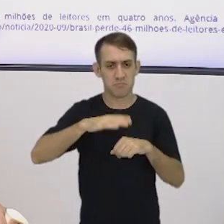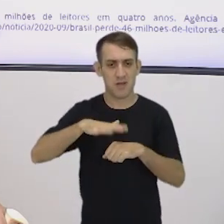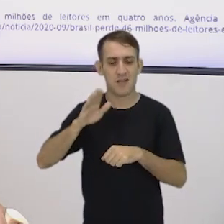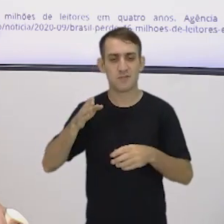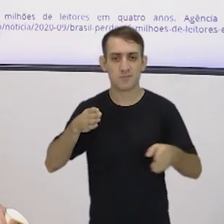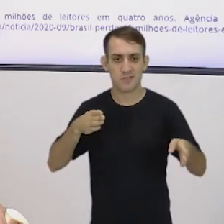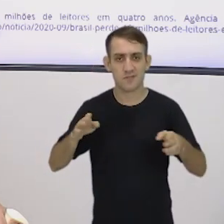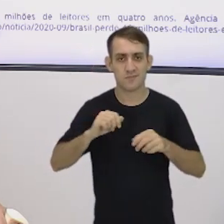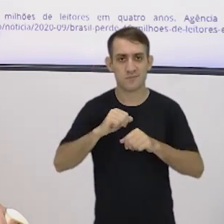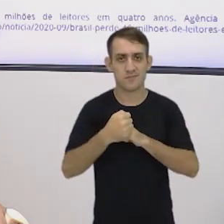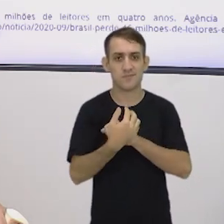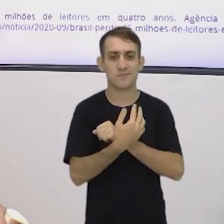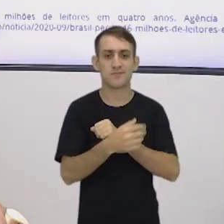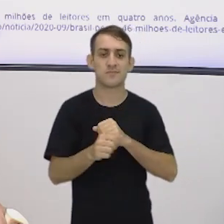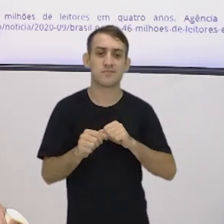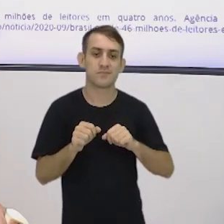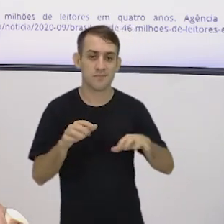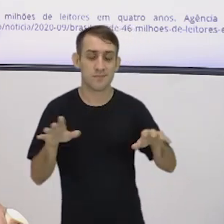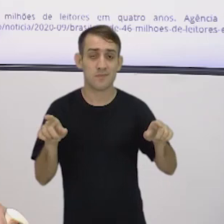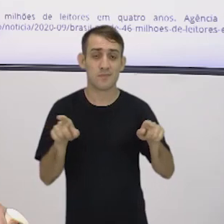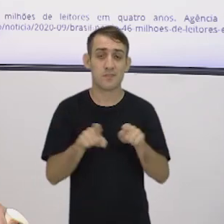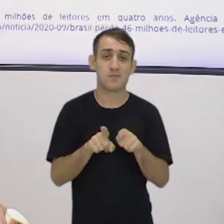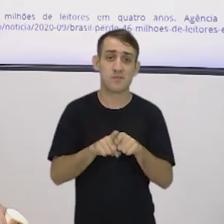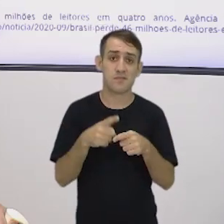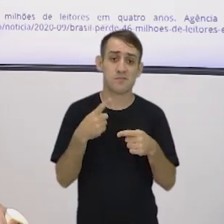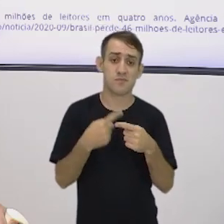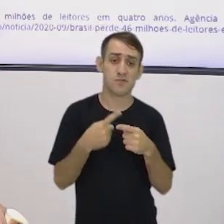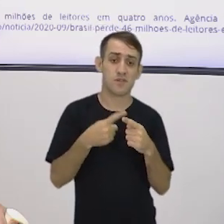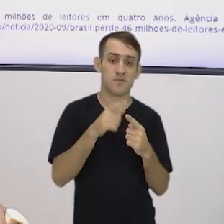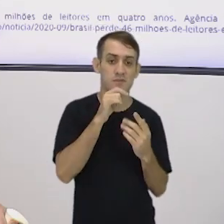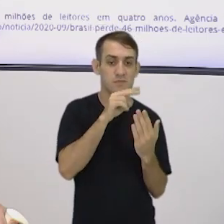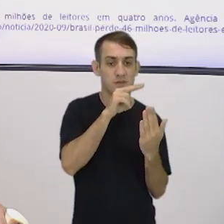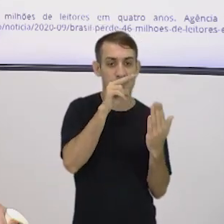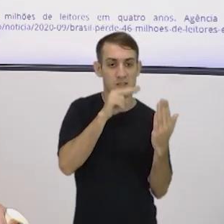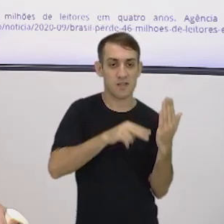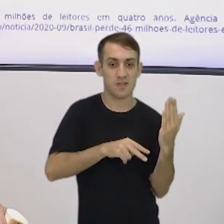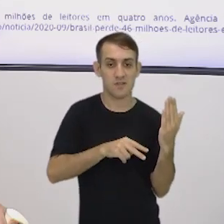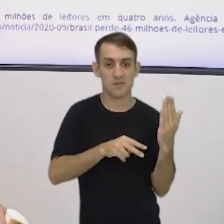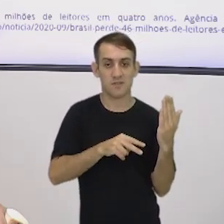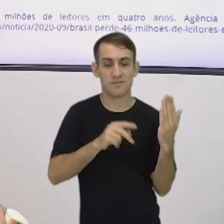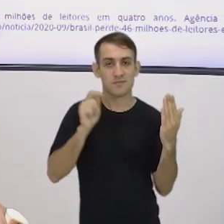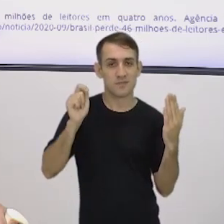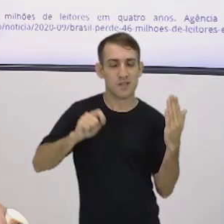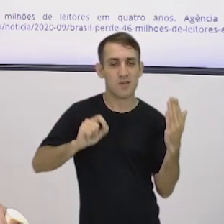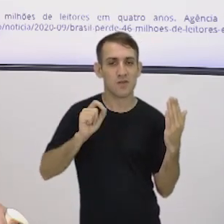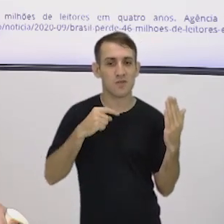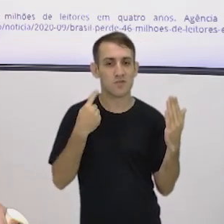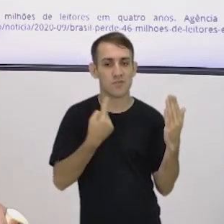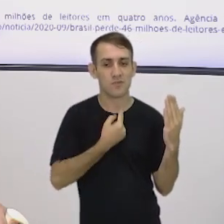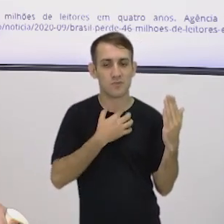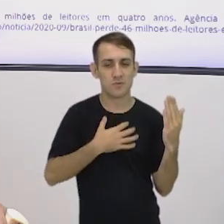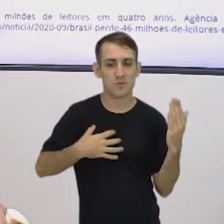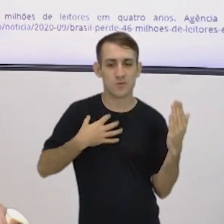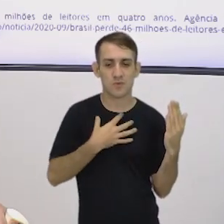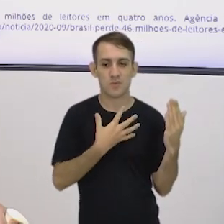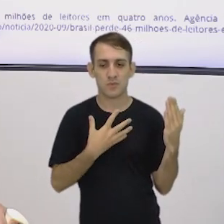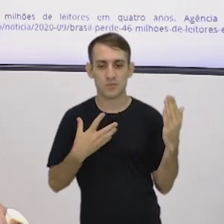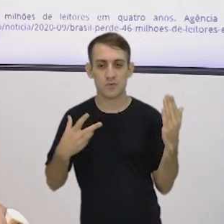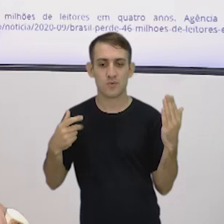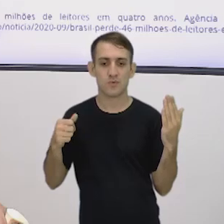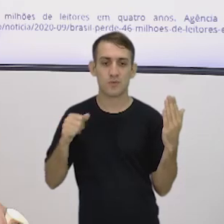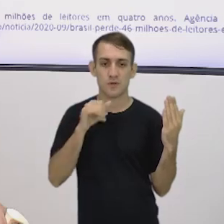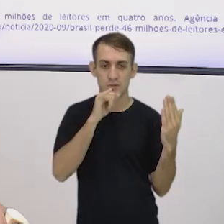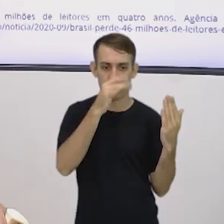a pandemia, até porque a leitura, ela ameniza aí angústias,